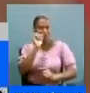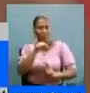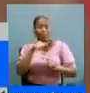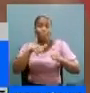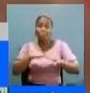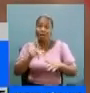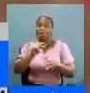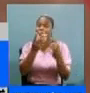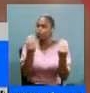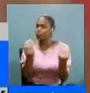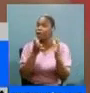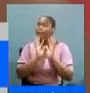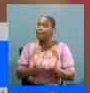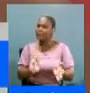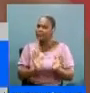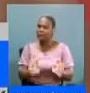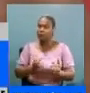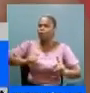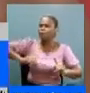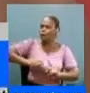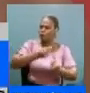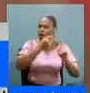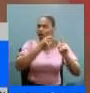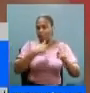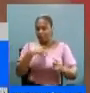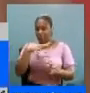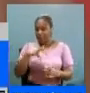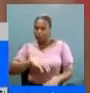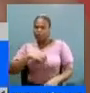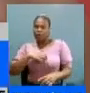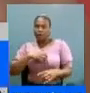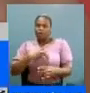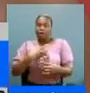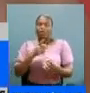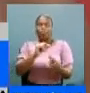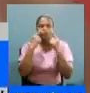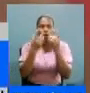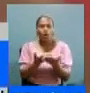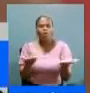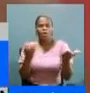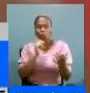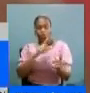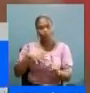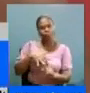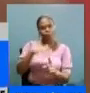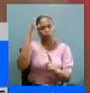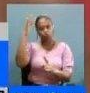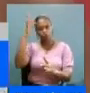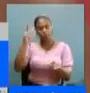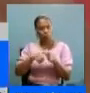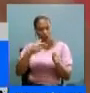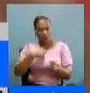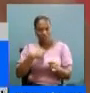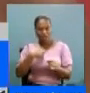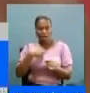também tio ainda acha que precisa um impulsivo. Então me inspira também para nos mostrar, mas não pode seguir nosso sonho, em cima de mim,